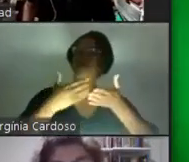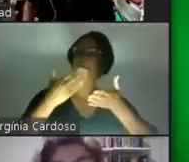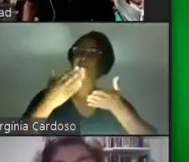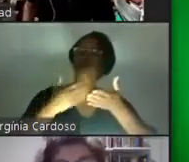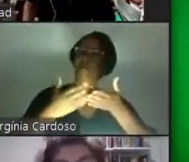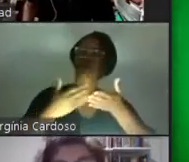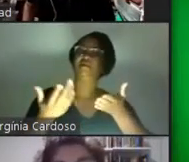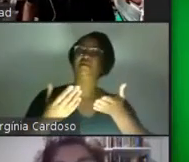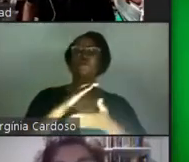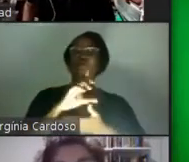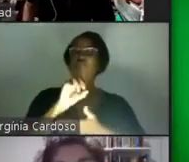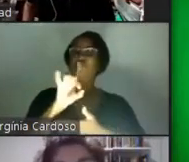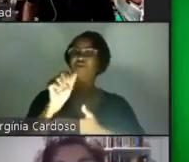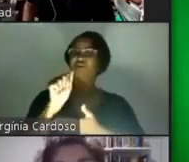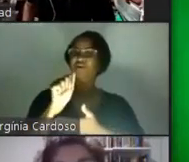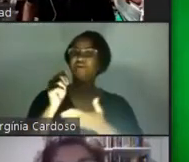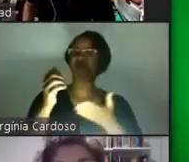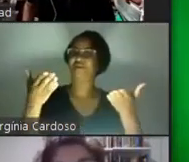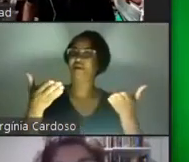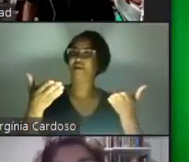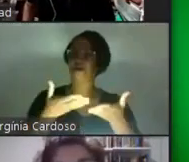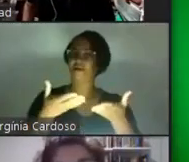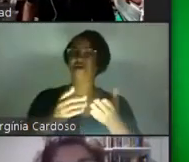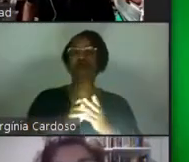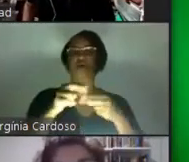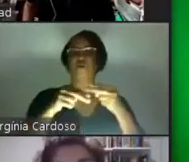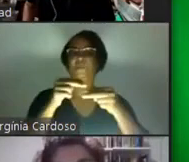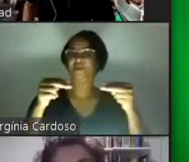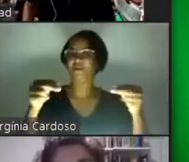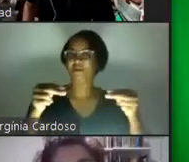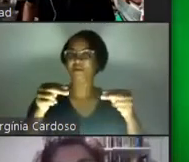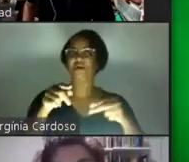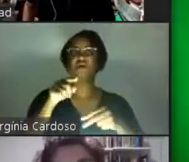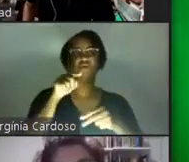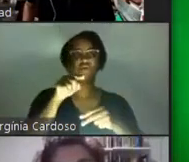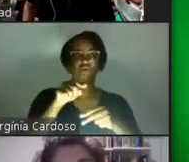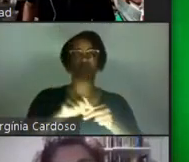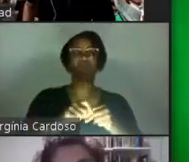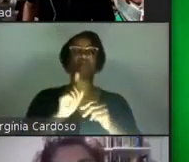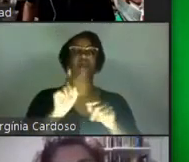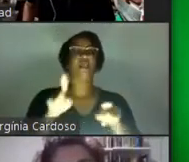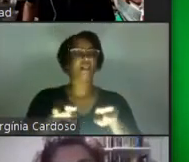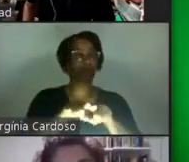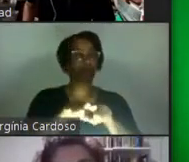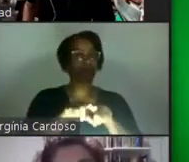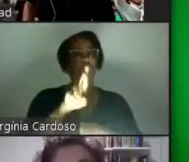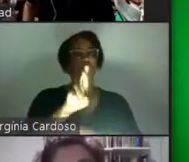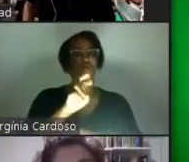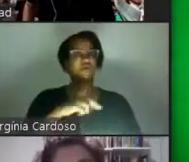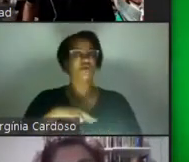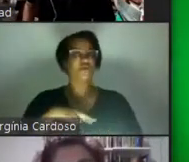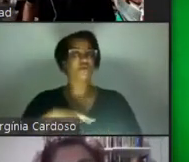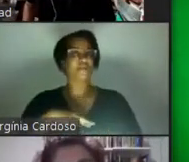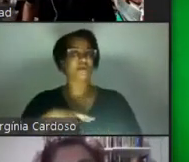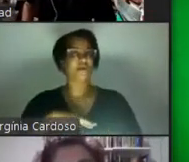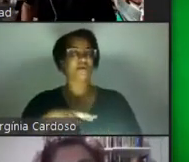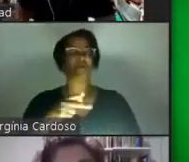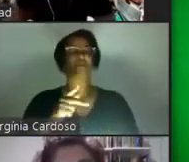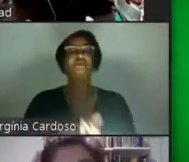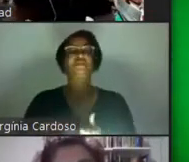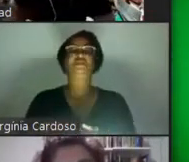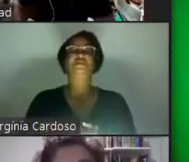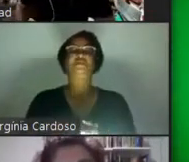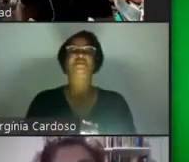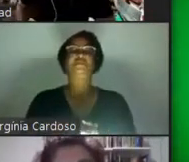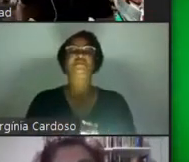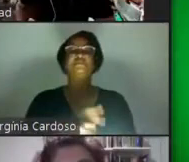Cida agora com o prêmio e você com seu romance. Mais uma coisa que eu queria puxar, já que a gente